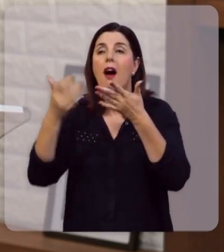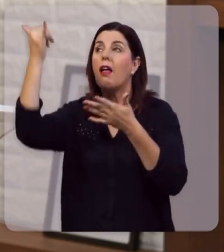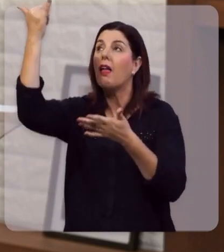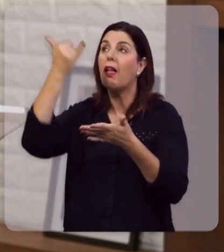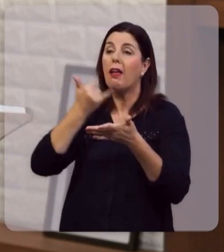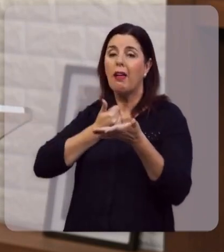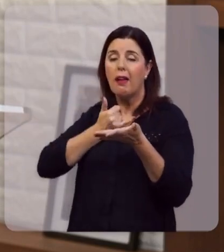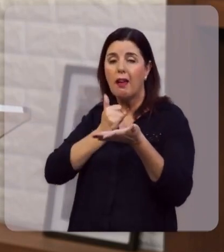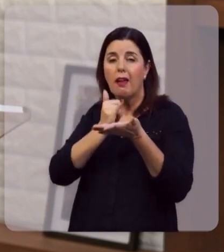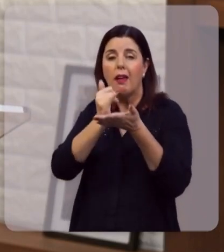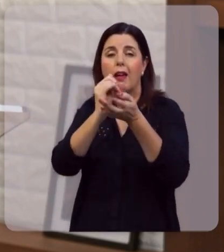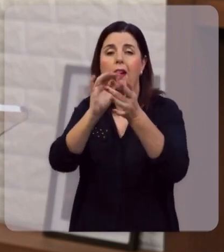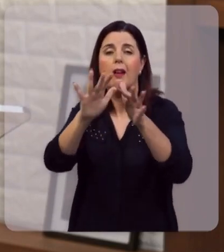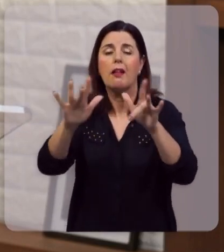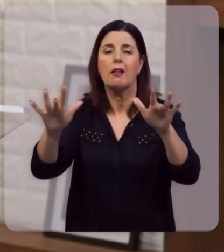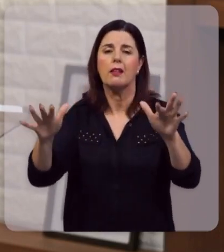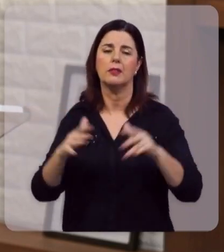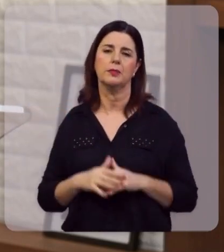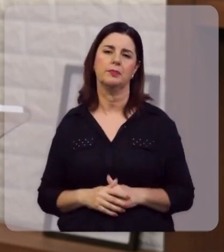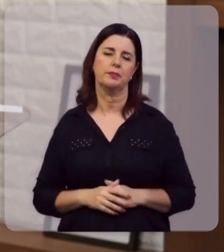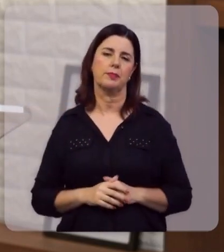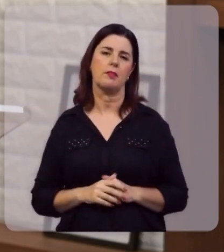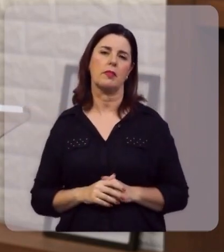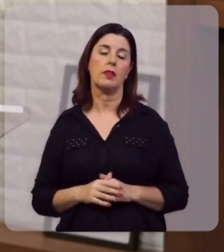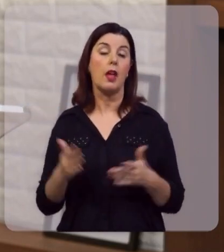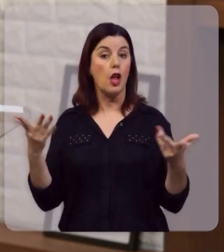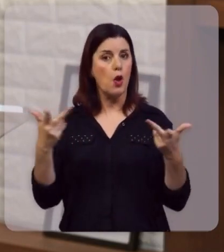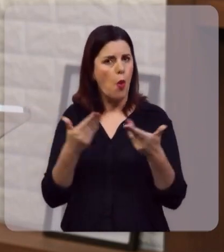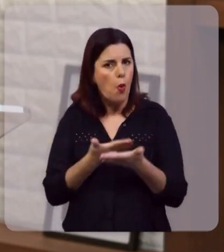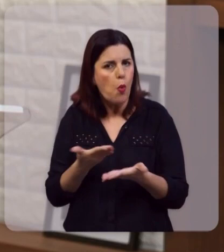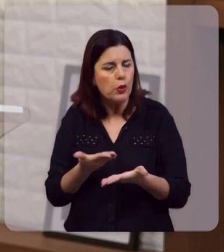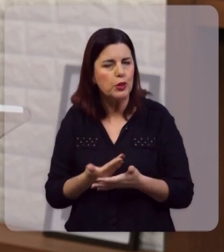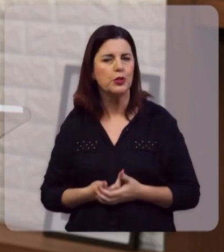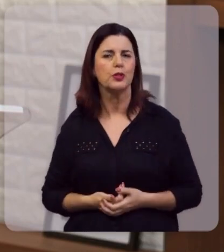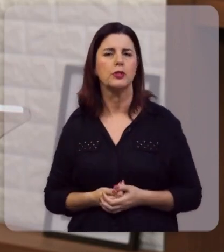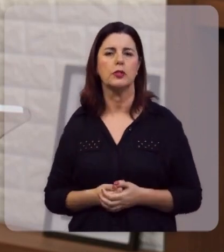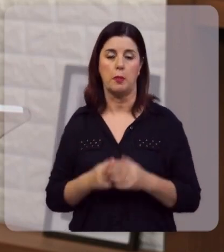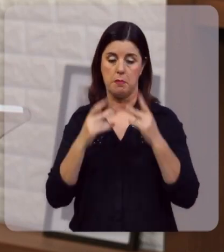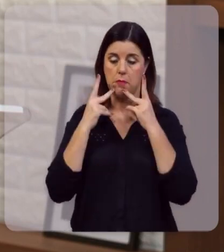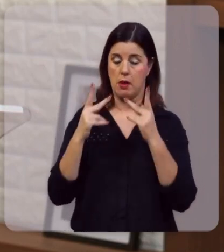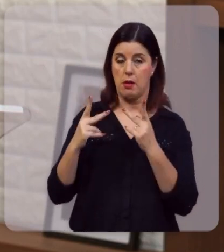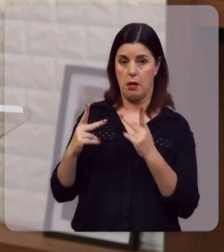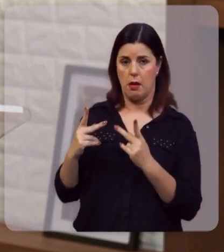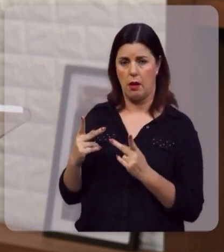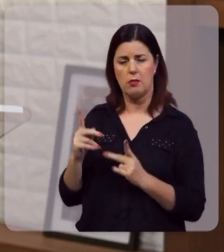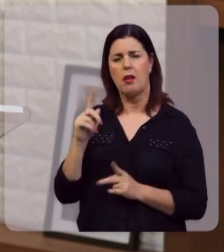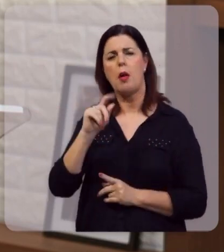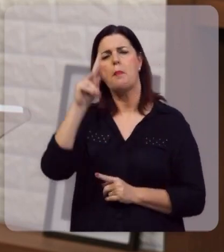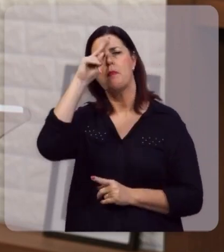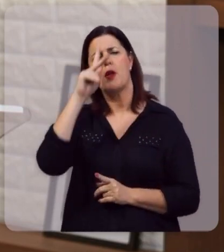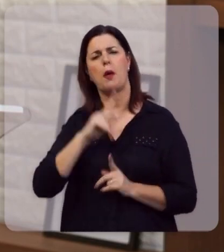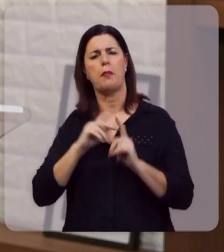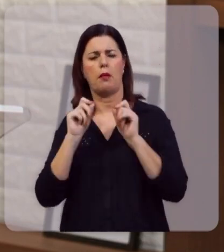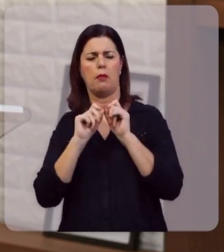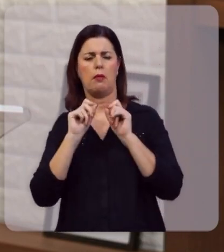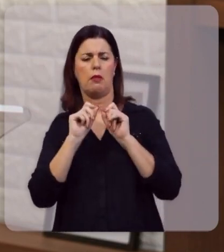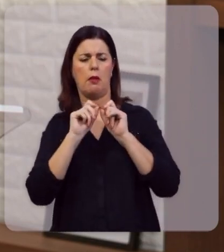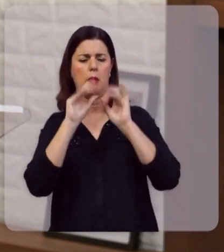de Deus. Da mesma forma hoje, os pregadores não criam a